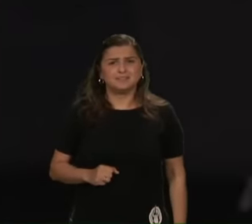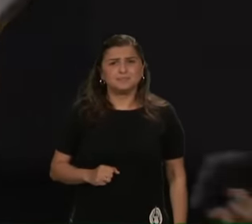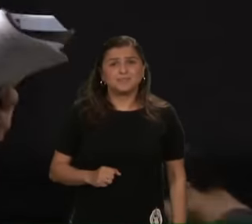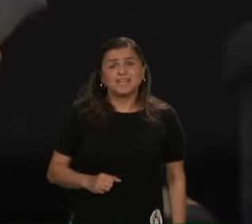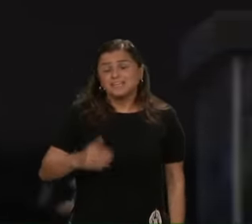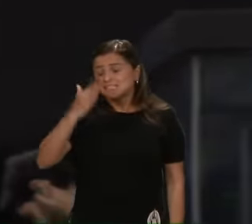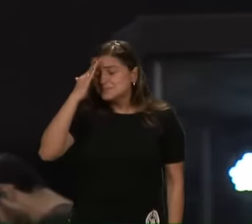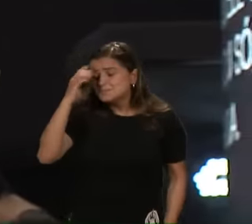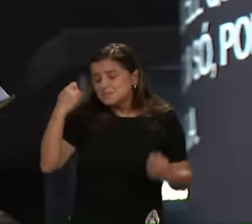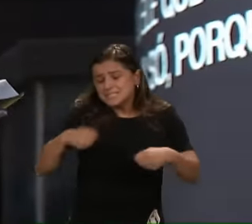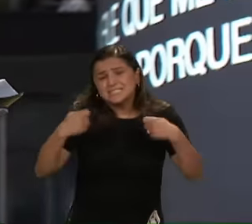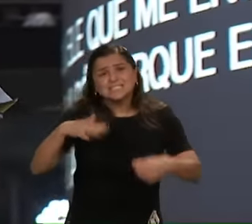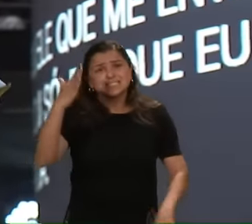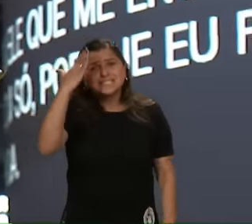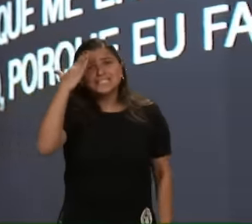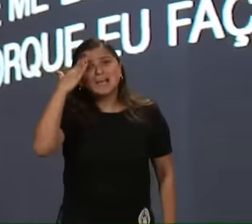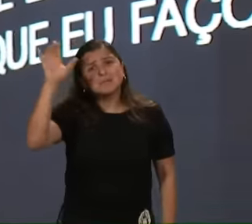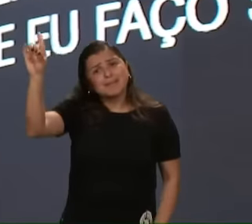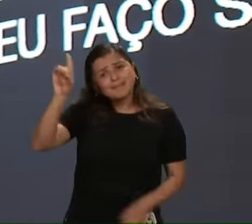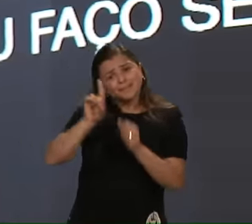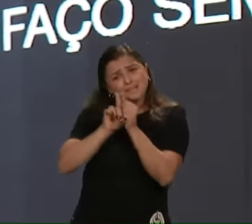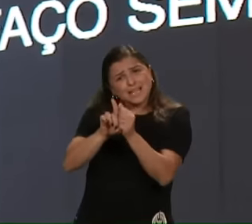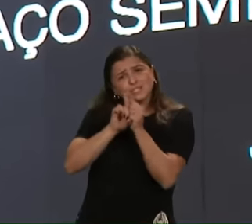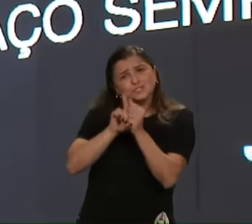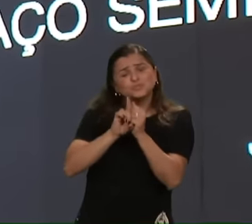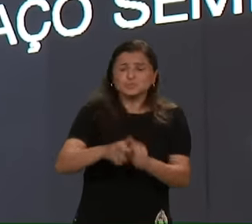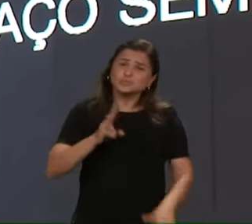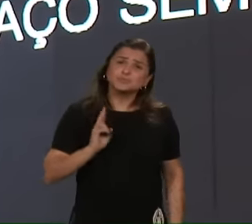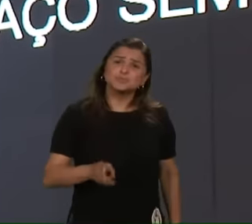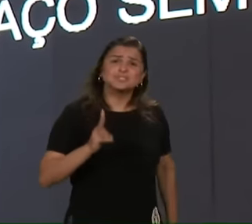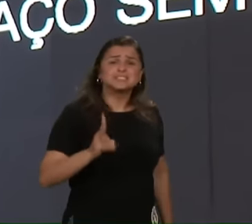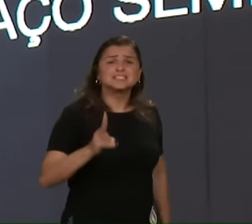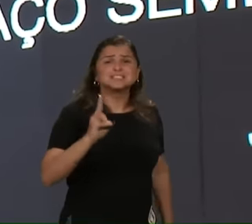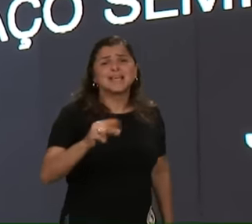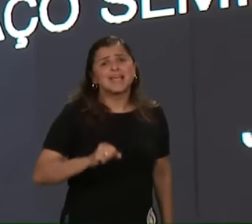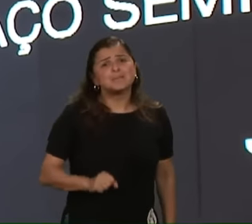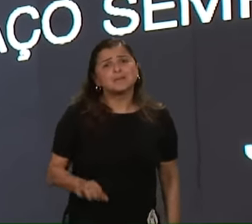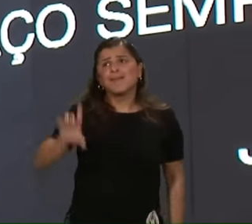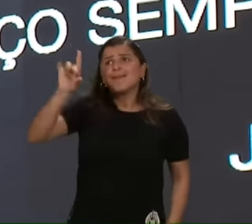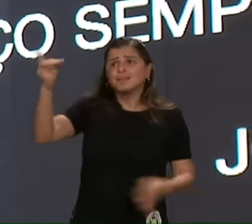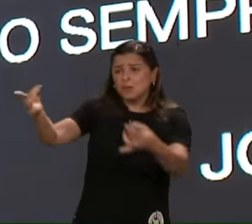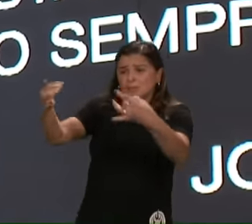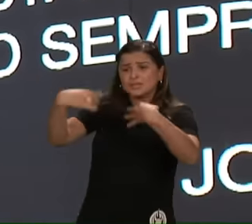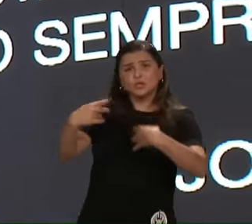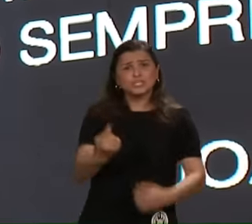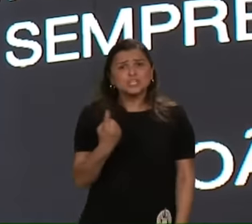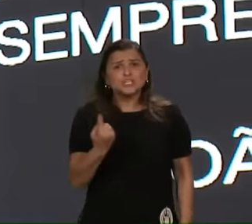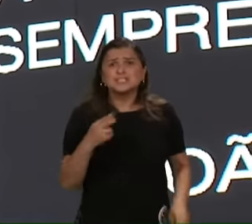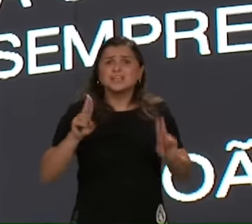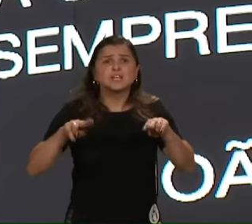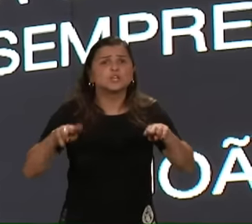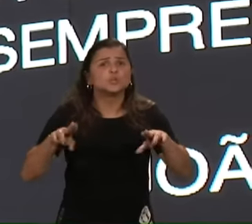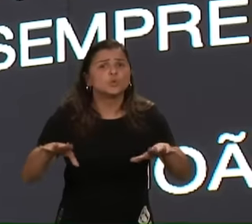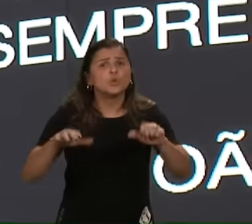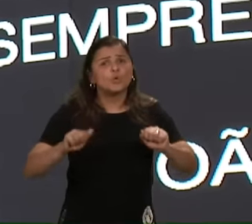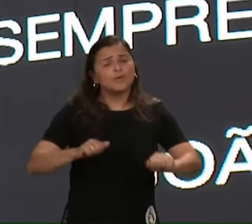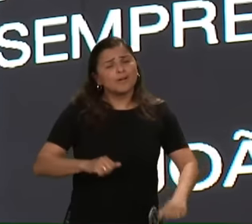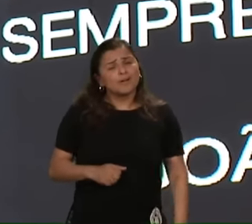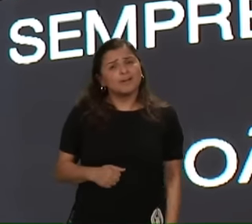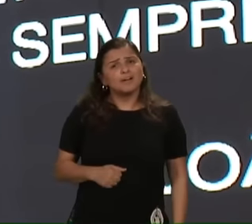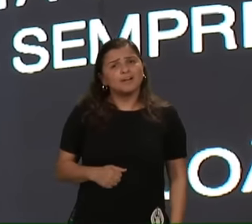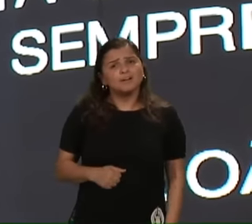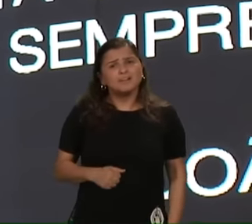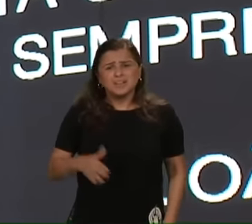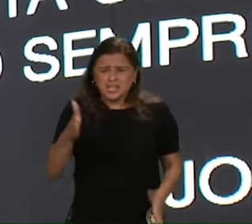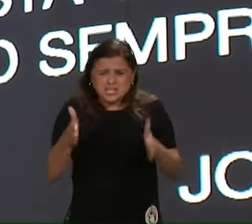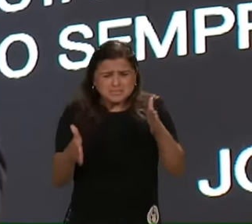eu reconheço que o Senhor está comigo. O Senhor nunca me deixou só. Naqueles momentos